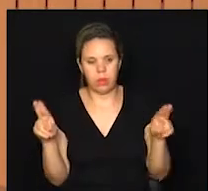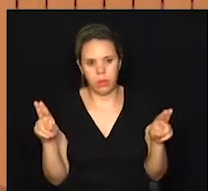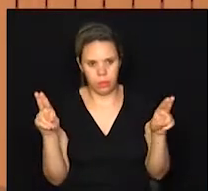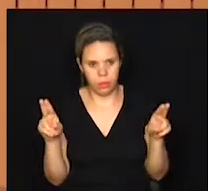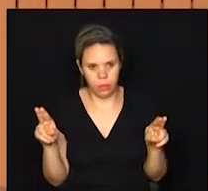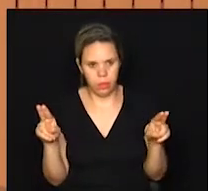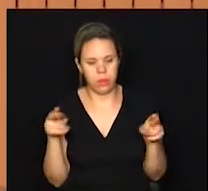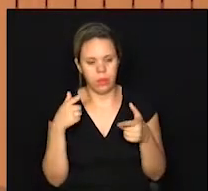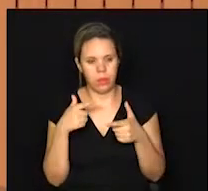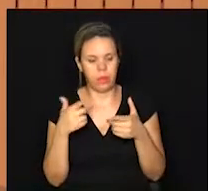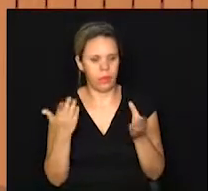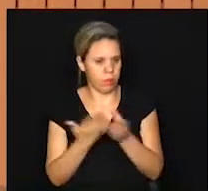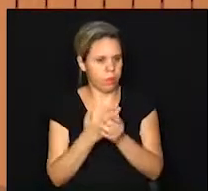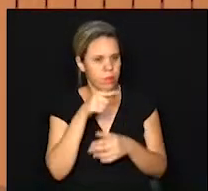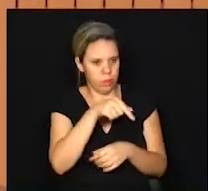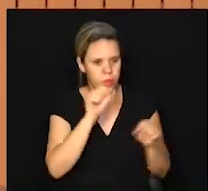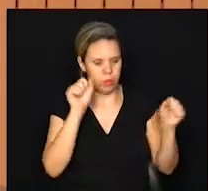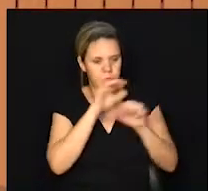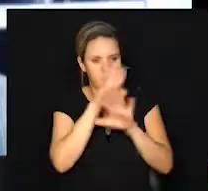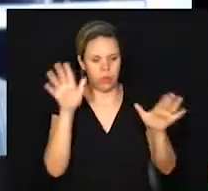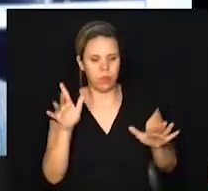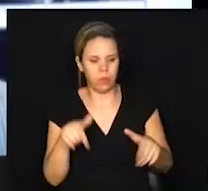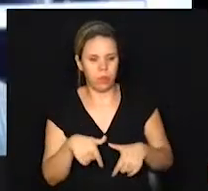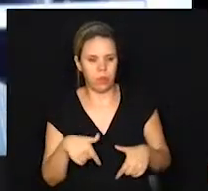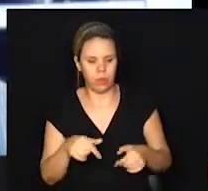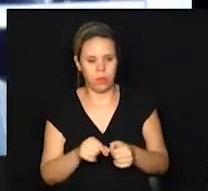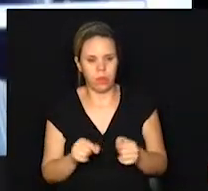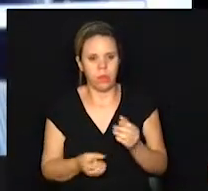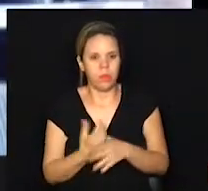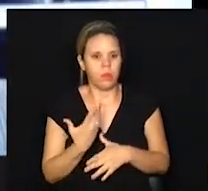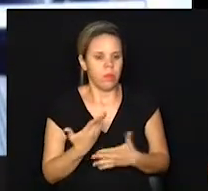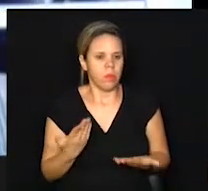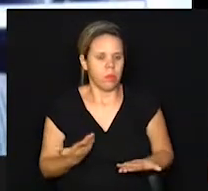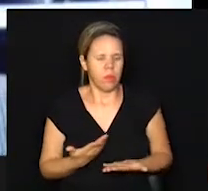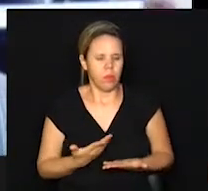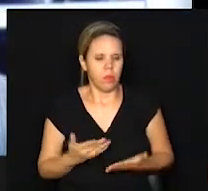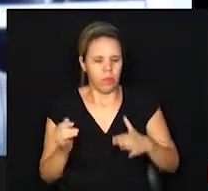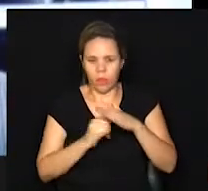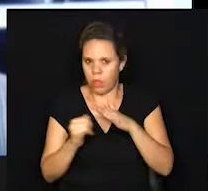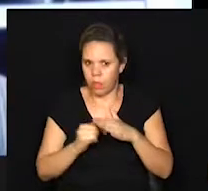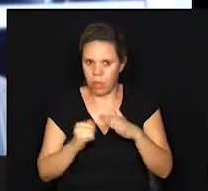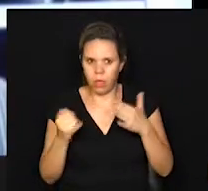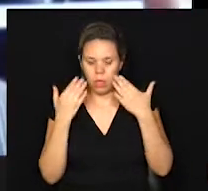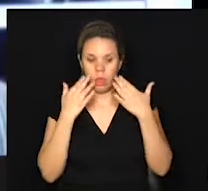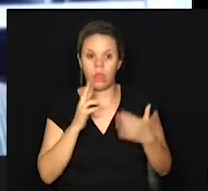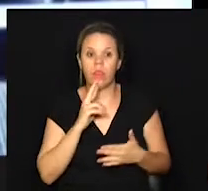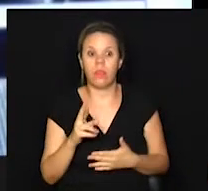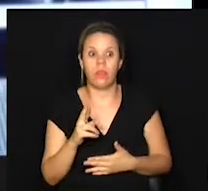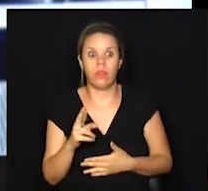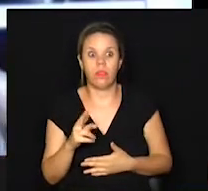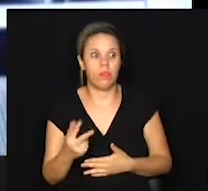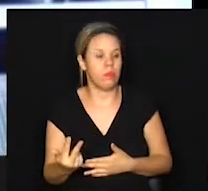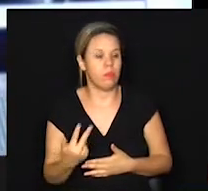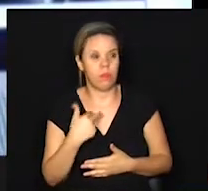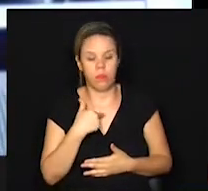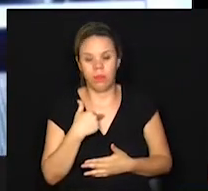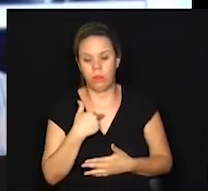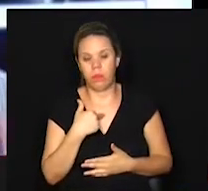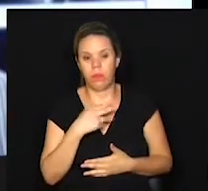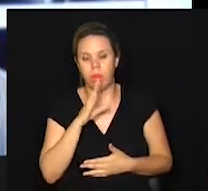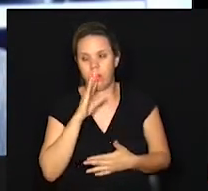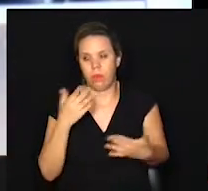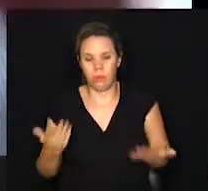nesse caso, para esclarecer, porque é o mínimo, tem que esclarecer o que aconteceu. A instituição ela tem que dar alguma resposta, ela não pode. Então a gente